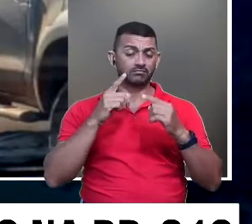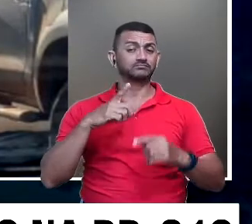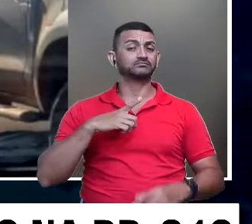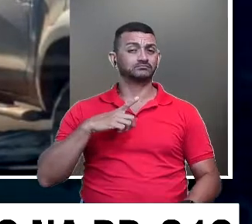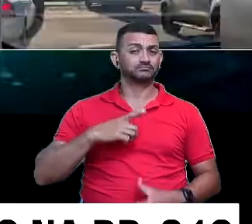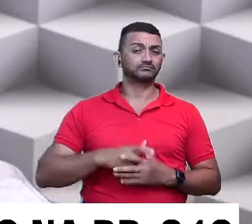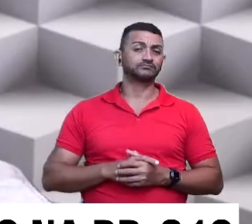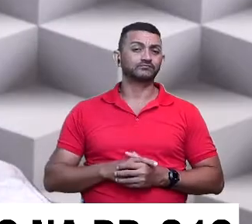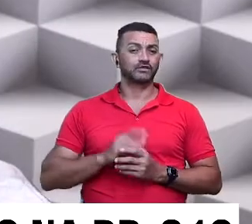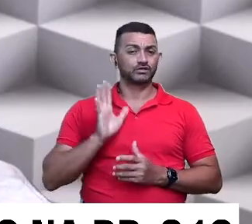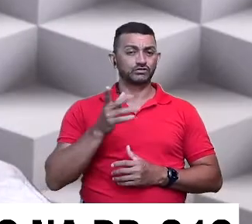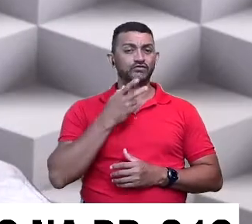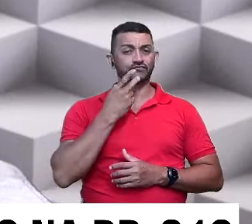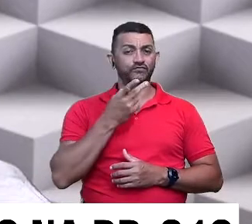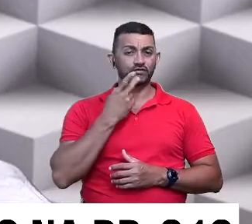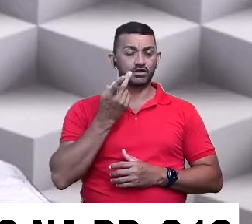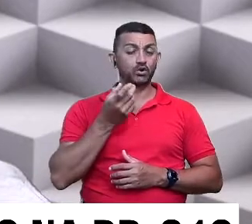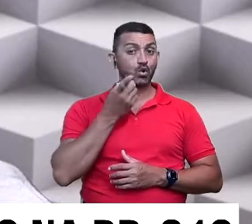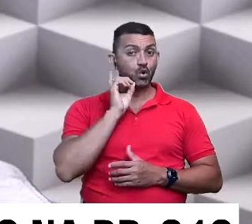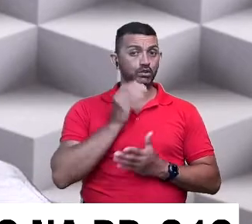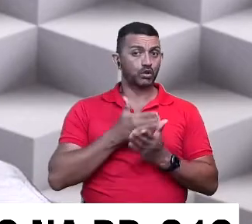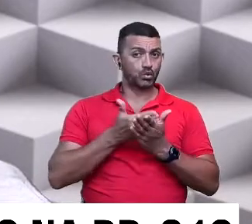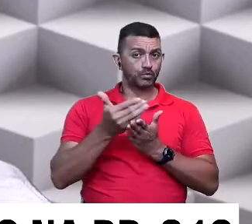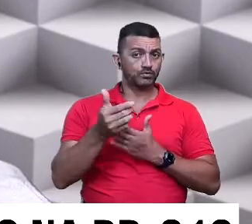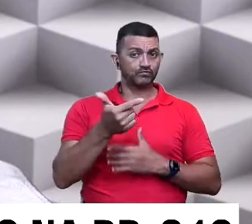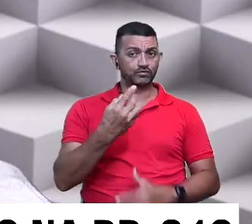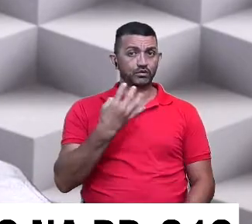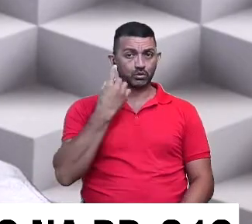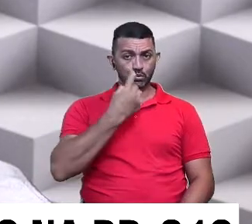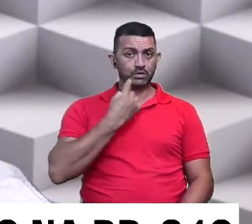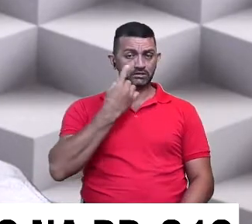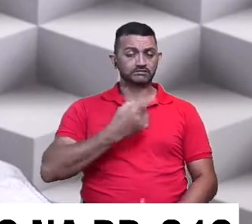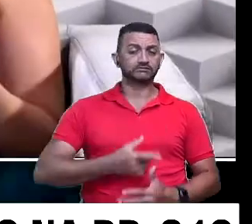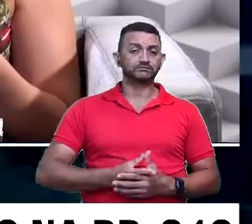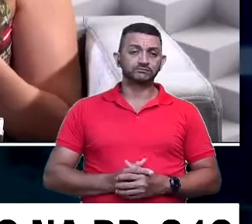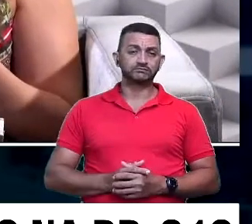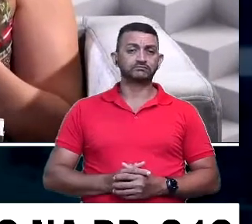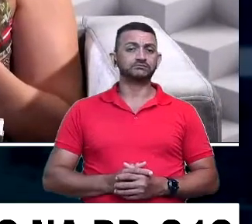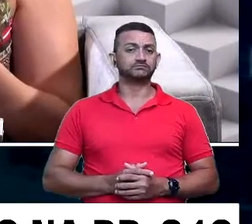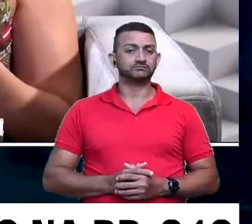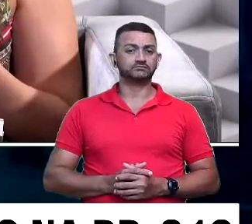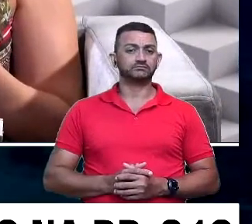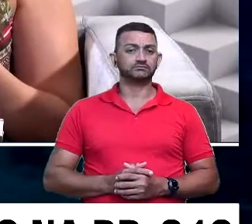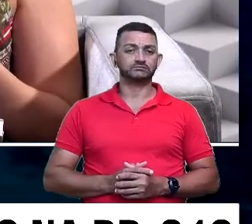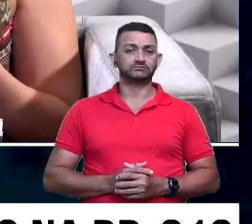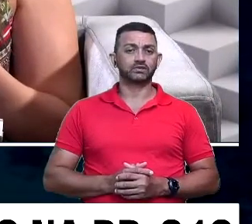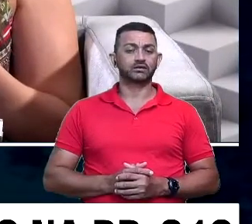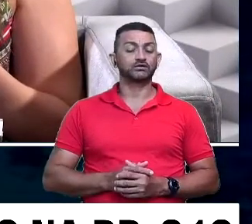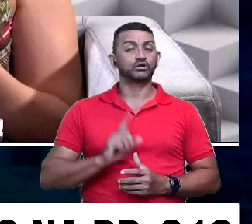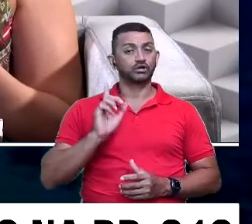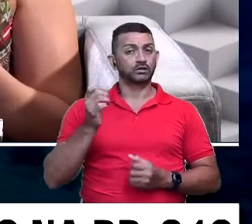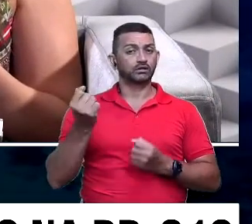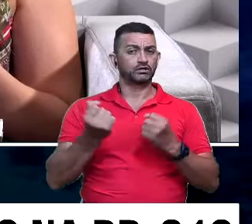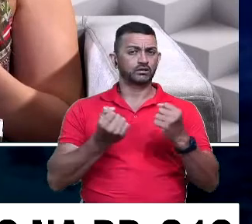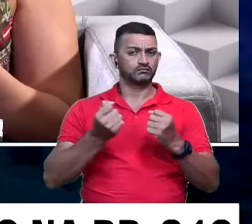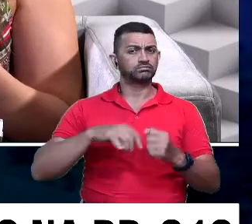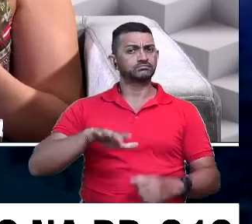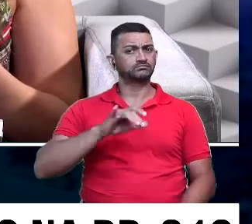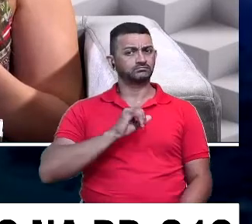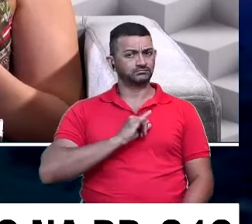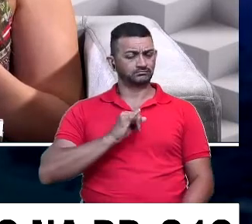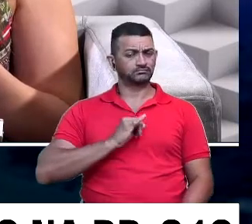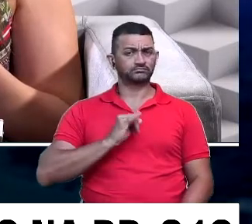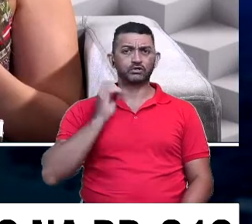reclamou bastante na postagem e já disse que está assim desde ontem, viu? Já tem 24 horas. Situação difícil, né? Já que o trânsito